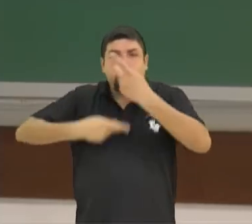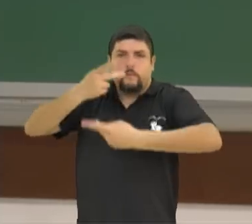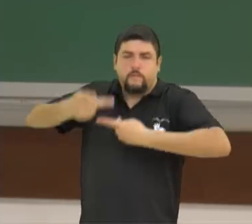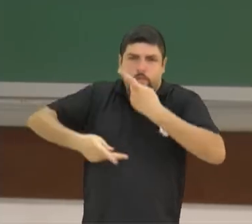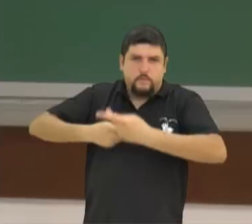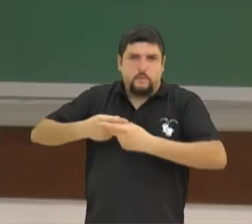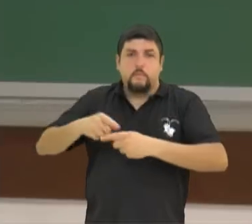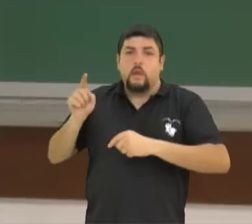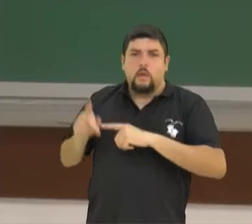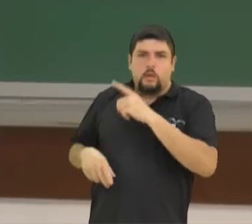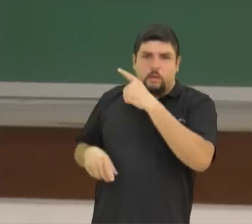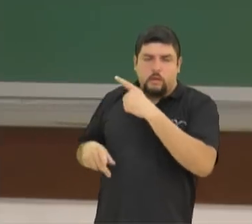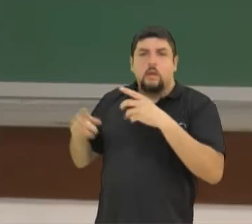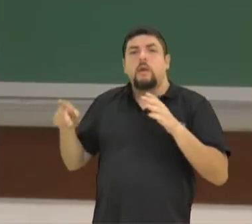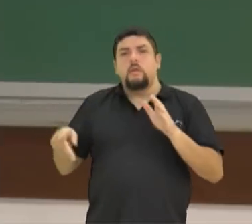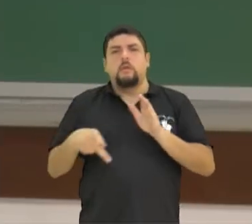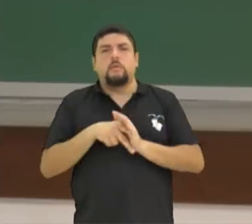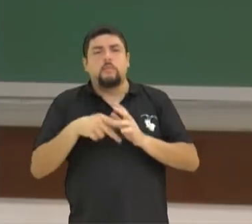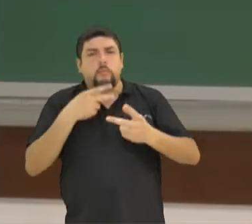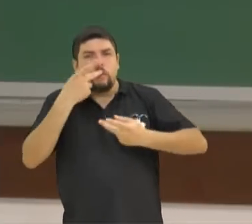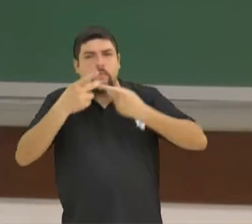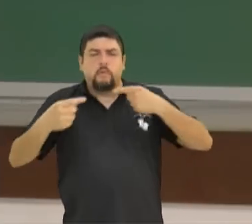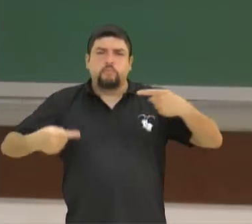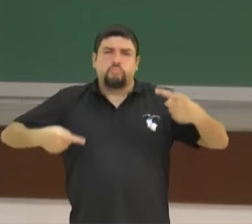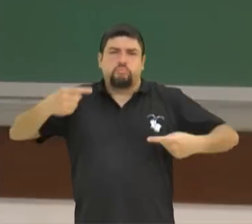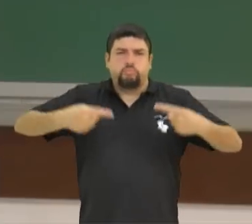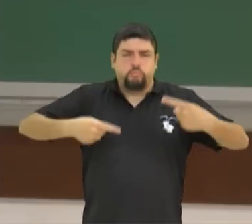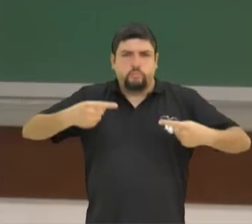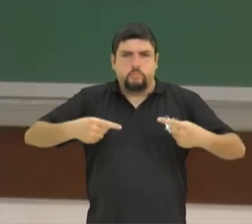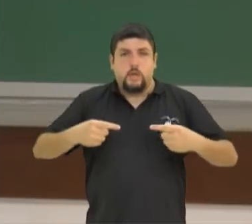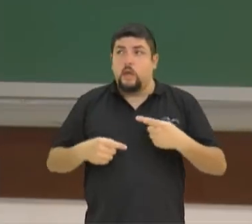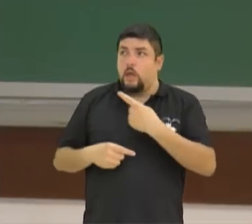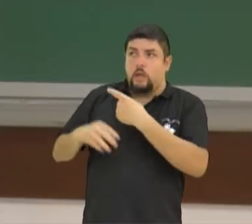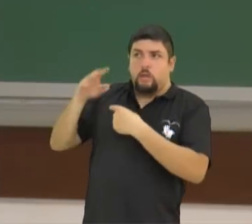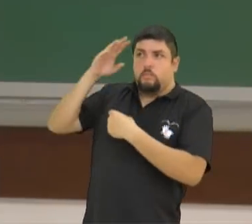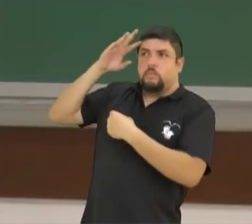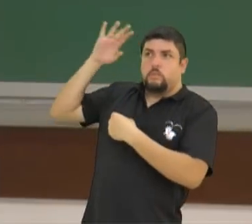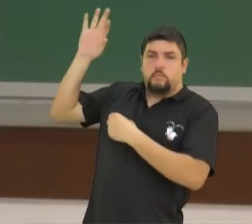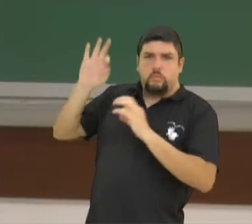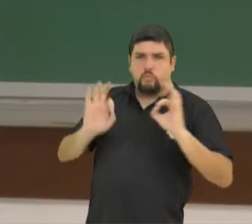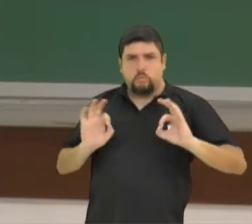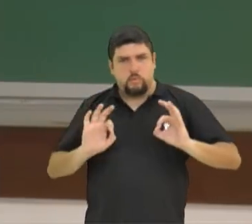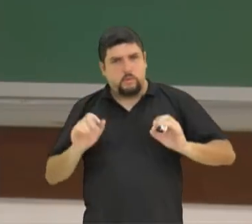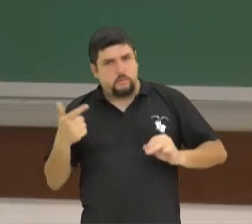balões de diálogos, Nós não temos aqui nessa tirinha balões de pensamento, certo?